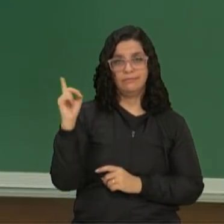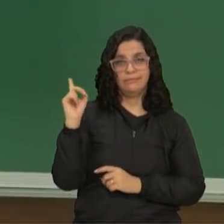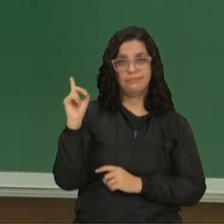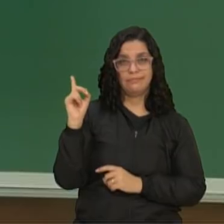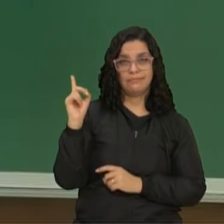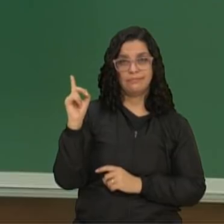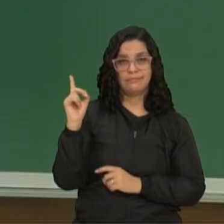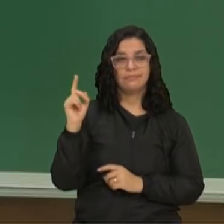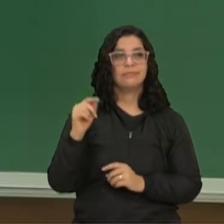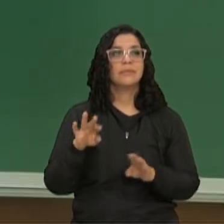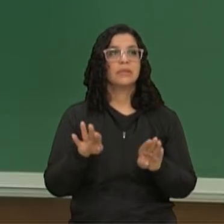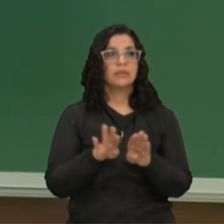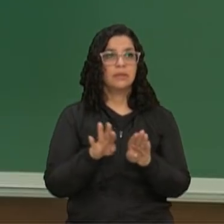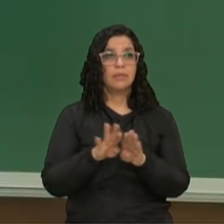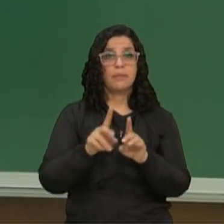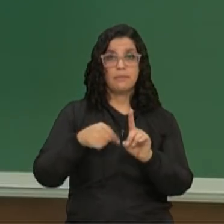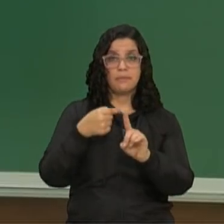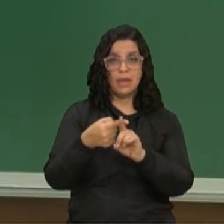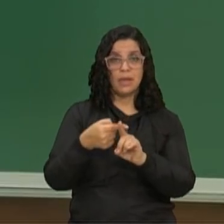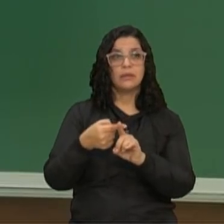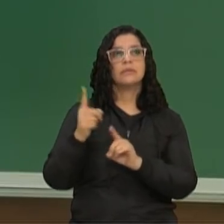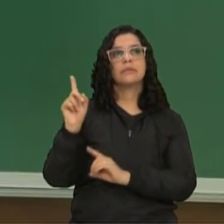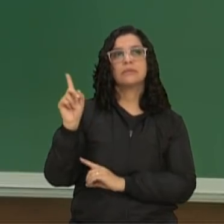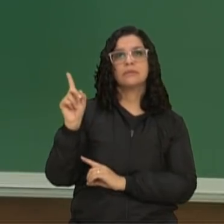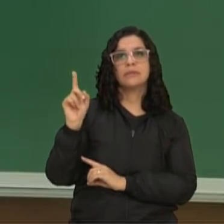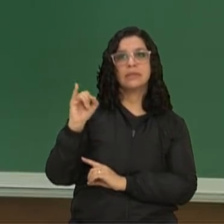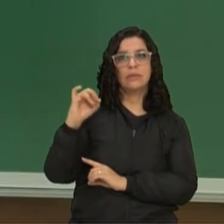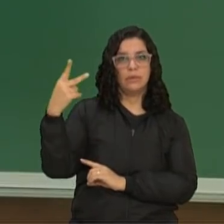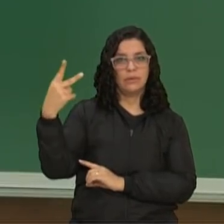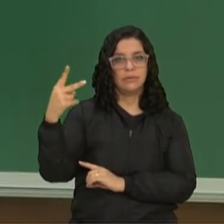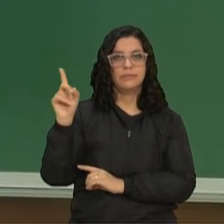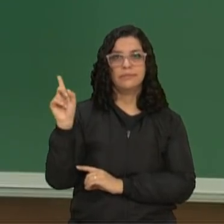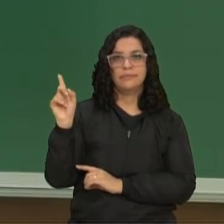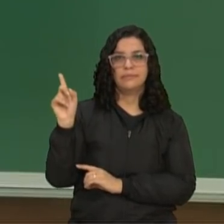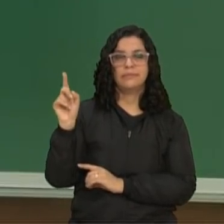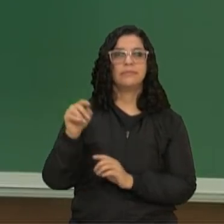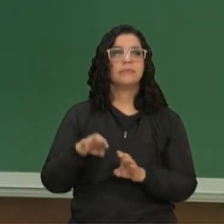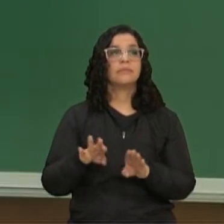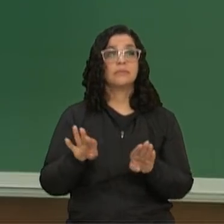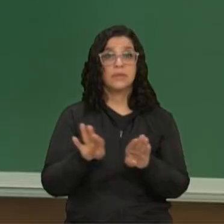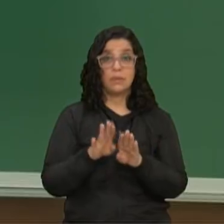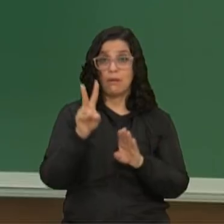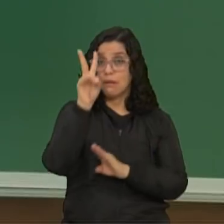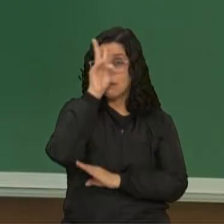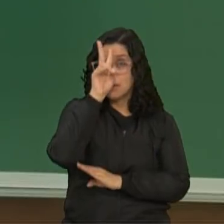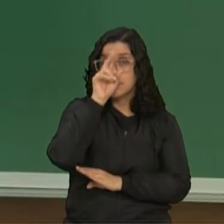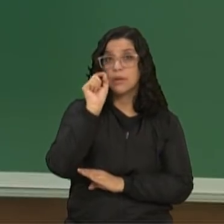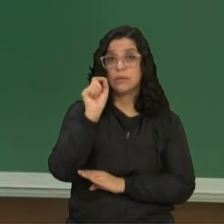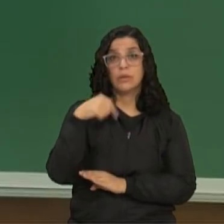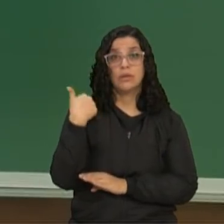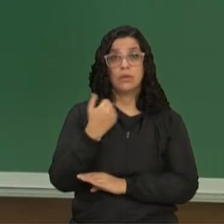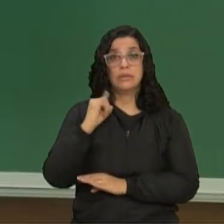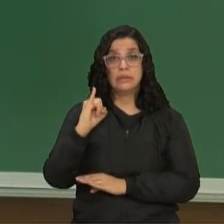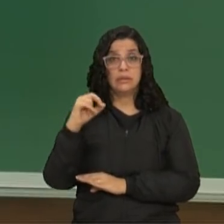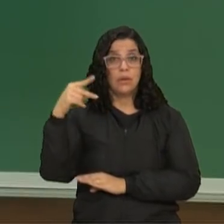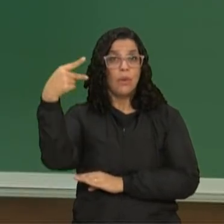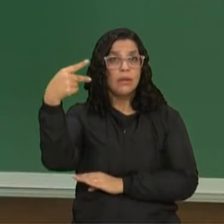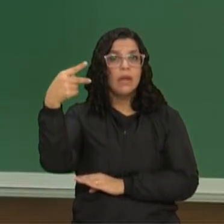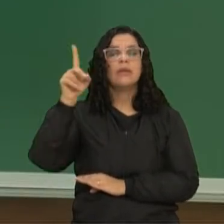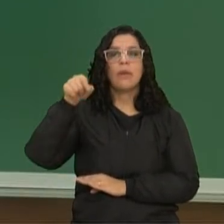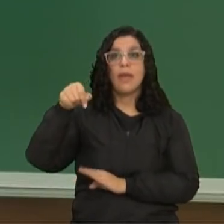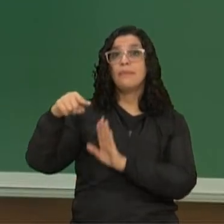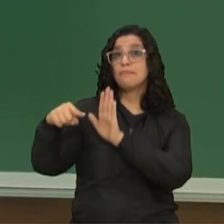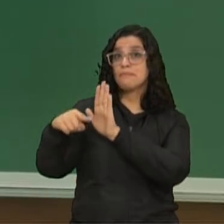i, 2i, mais o quadrado do segundo, que é i ao quadrado. Lembrando, i ao quadrado é o